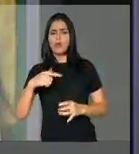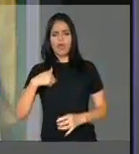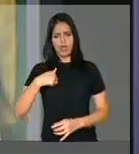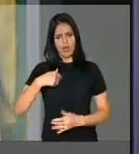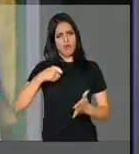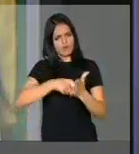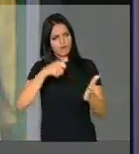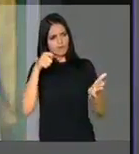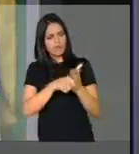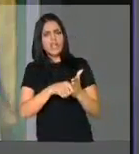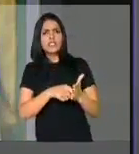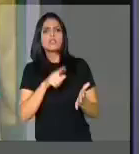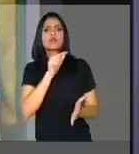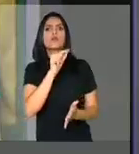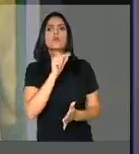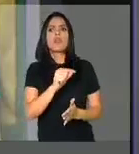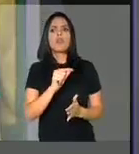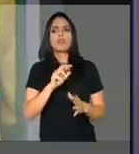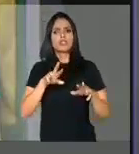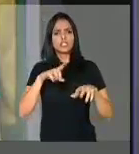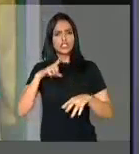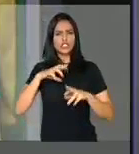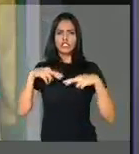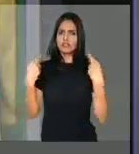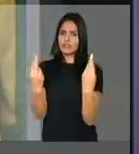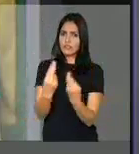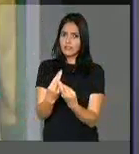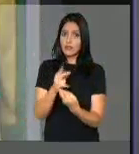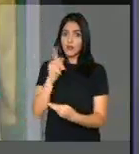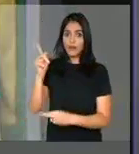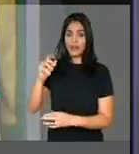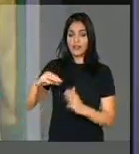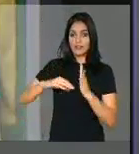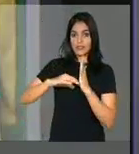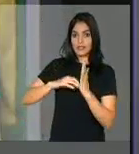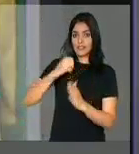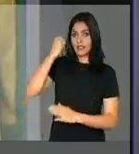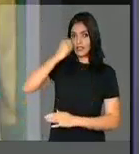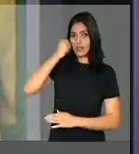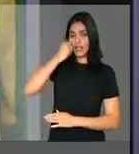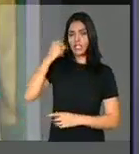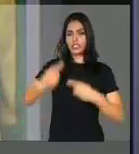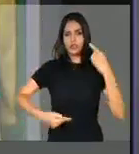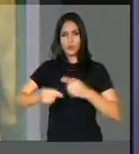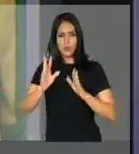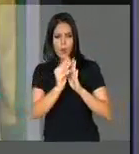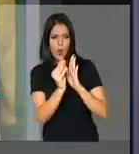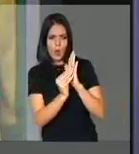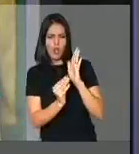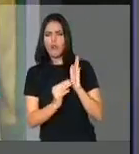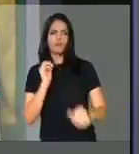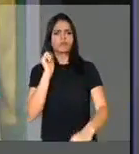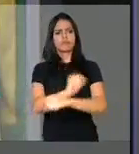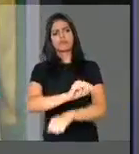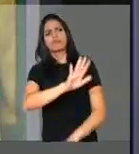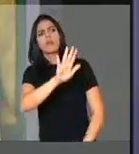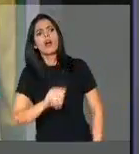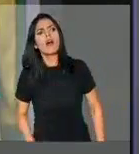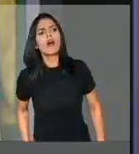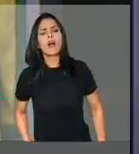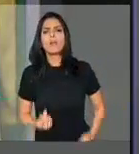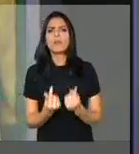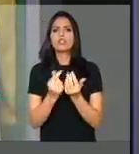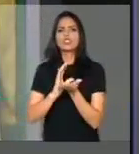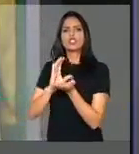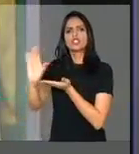exigi, paralisando inclusive uma sessão do Senado, na discussão orçamentária, que os recursos fossem